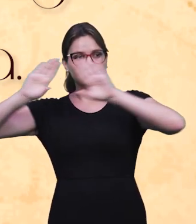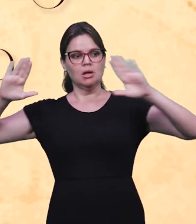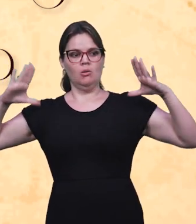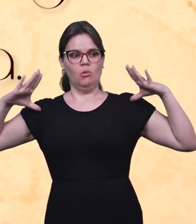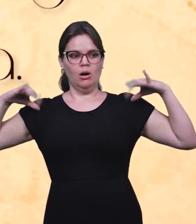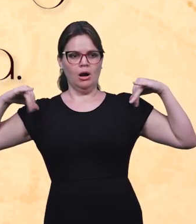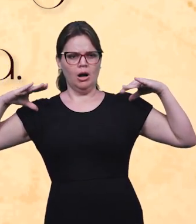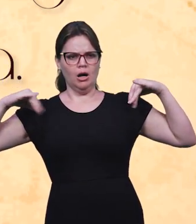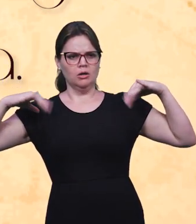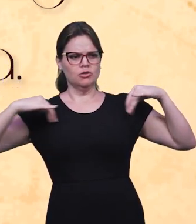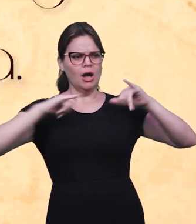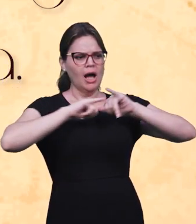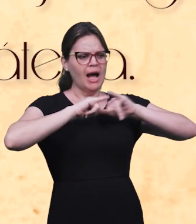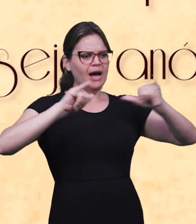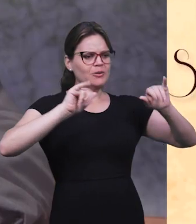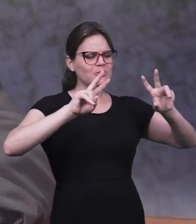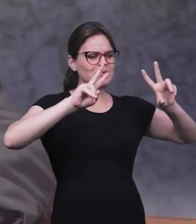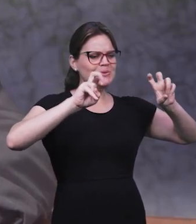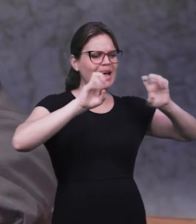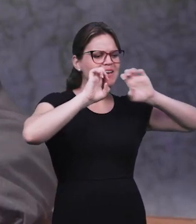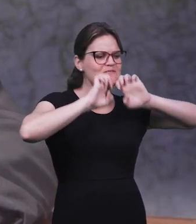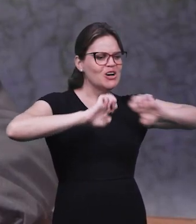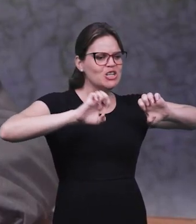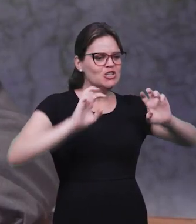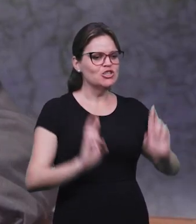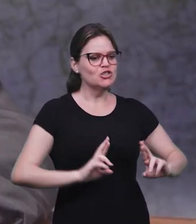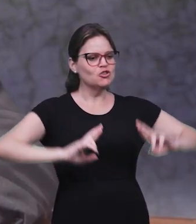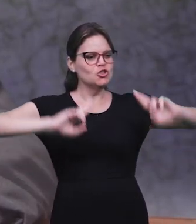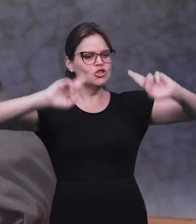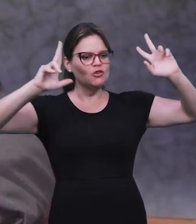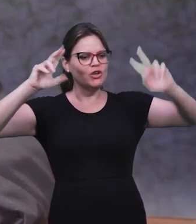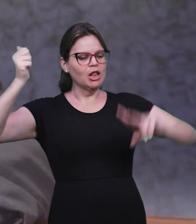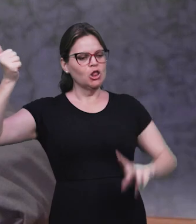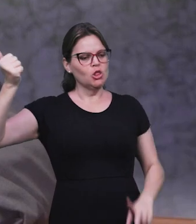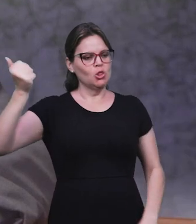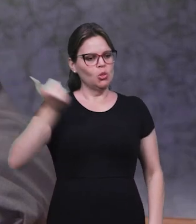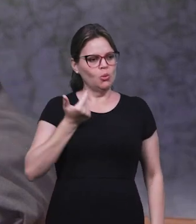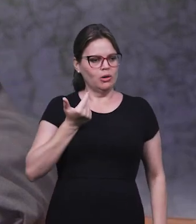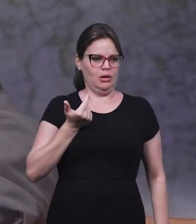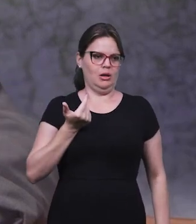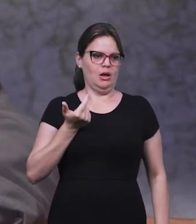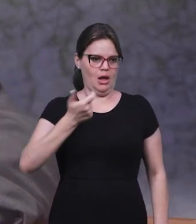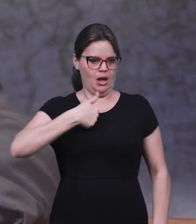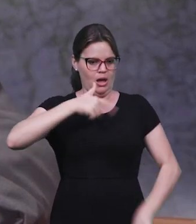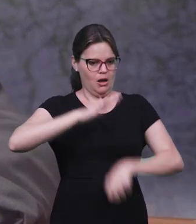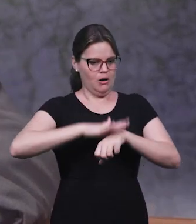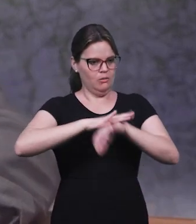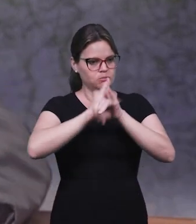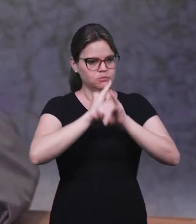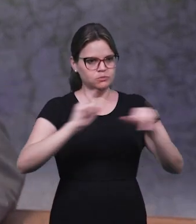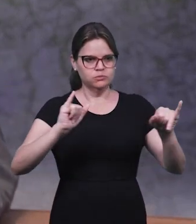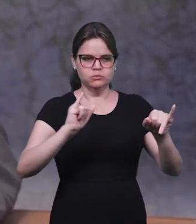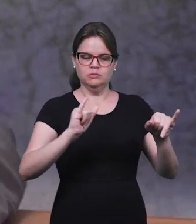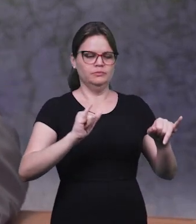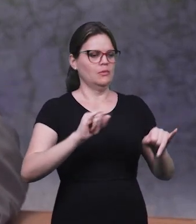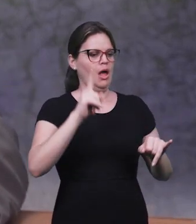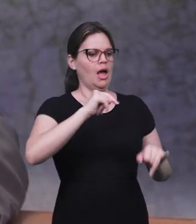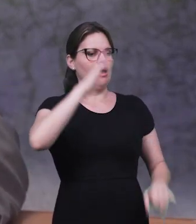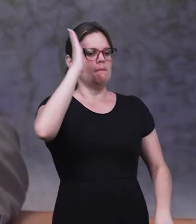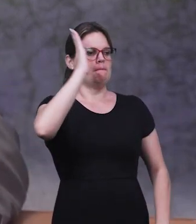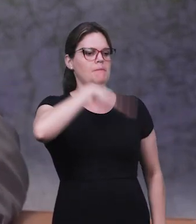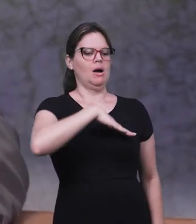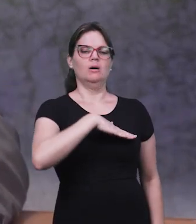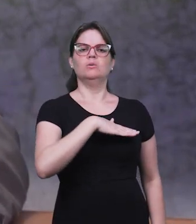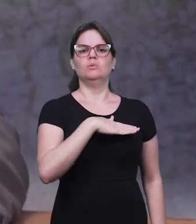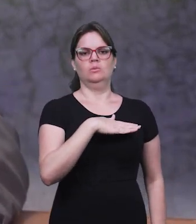anunciado, seja anátema. Então, Paulo, ele é muito enfático ao dizer que